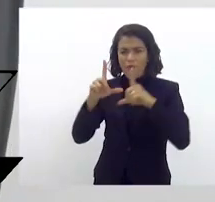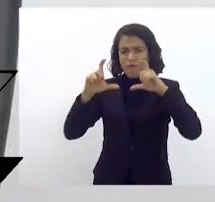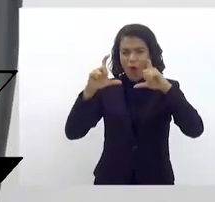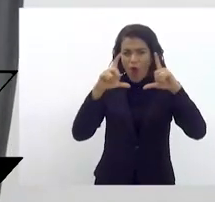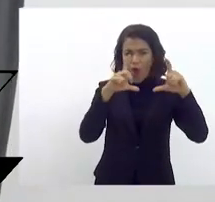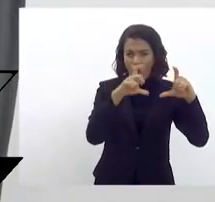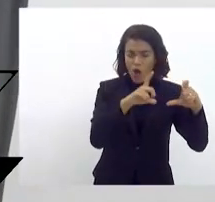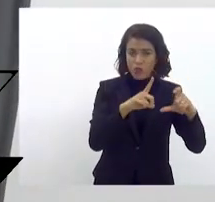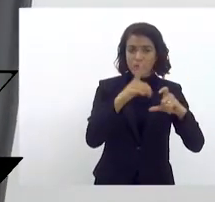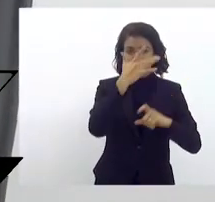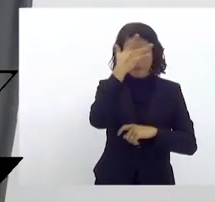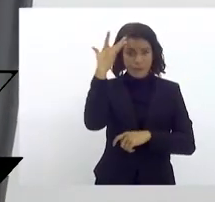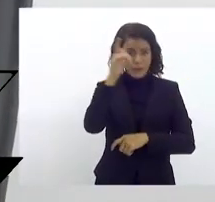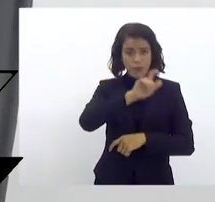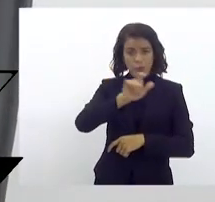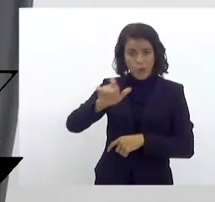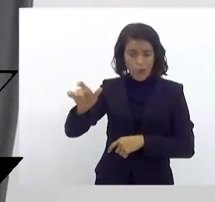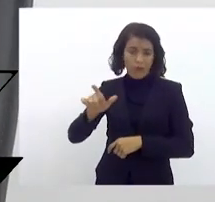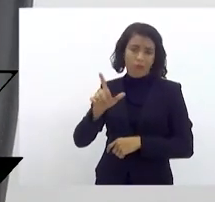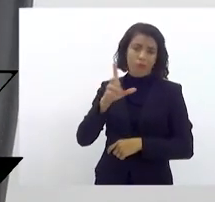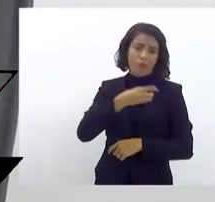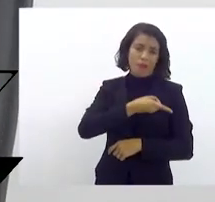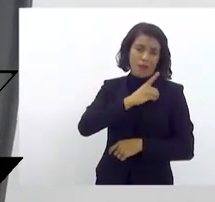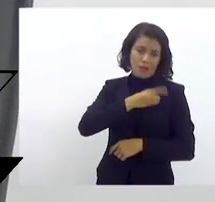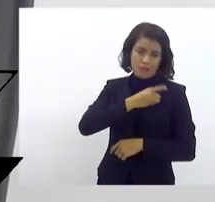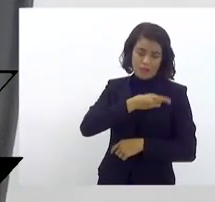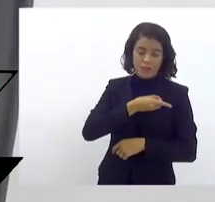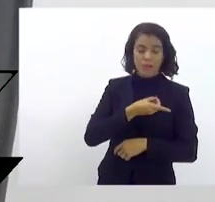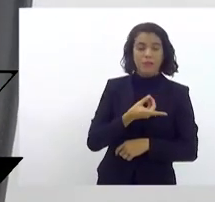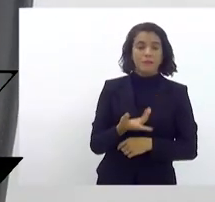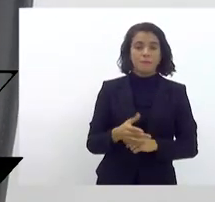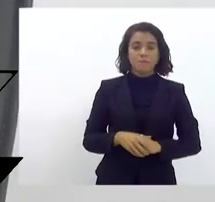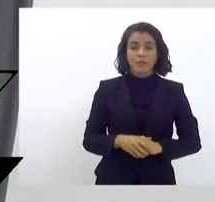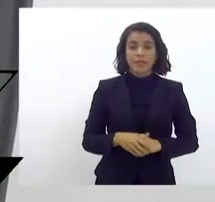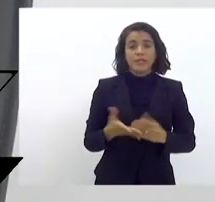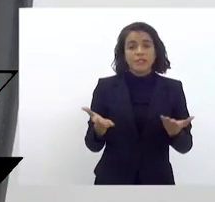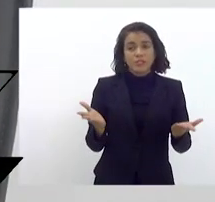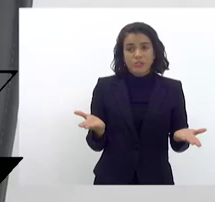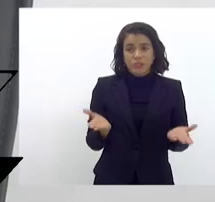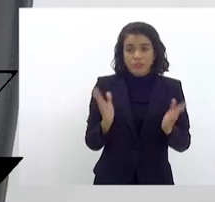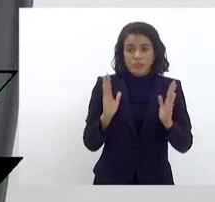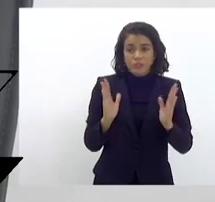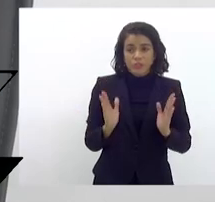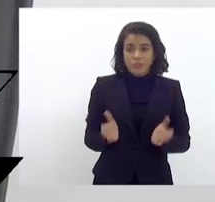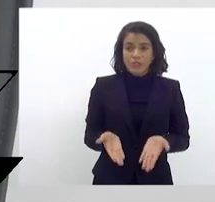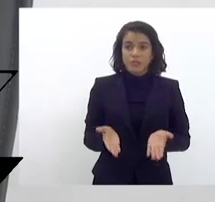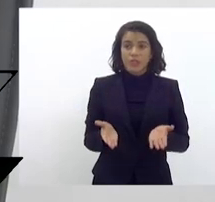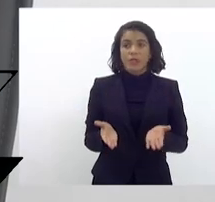polícia no âmbito do Estado do Rio de Janeiro e como já trouxemos aqui